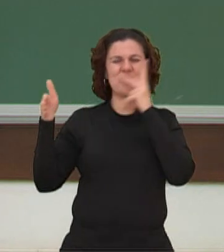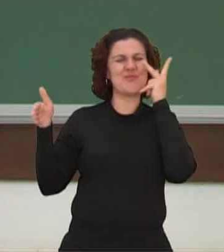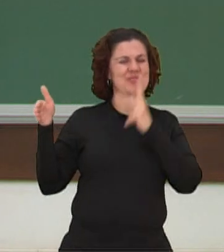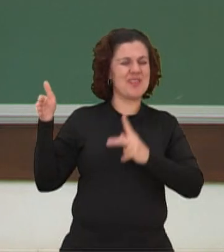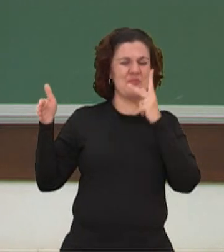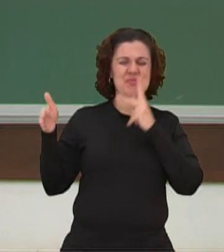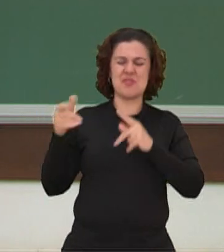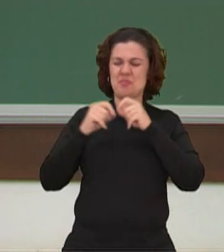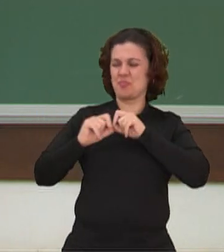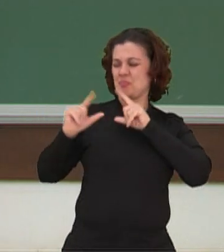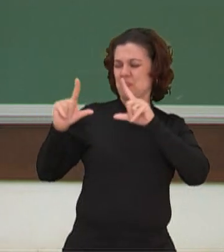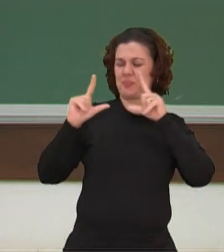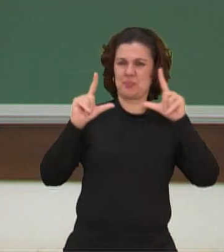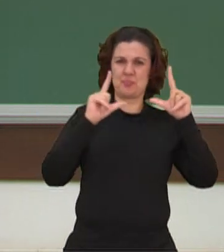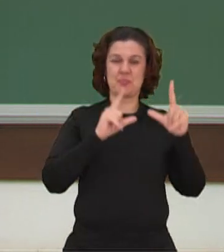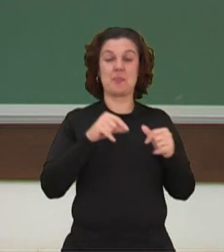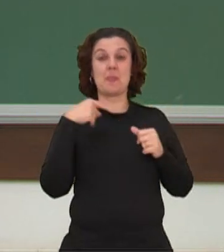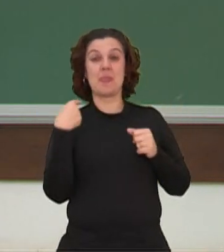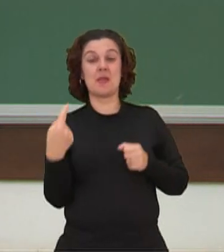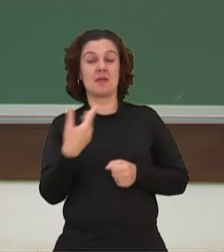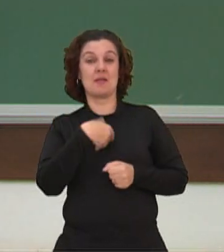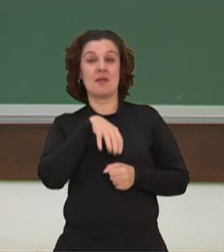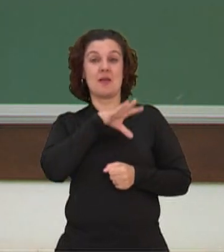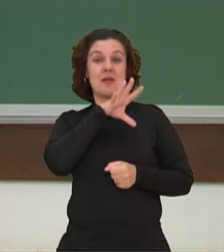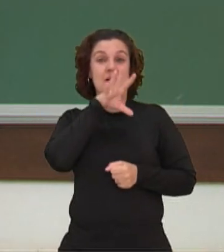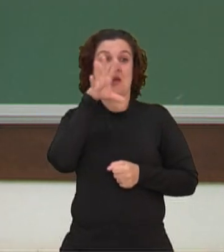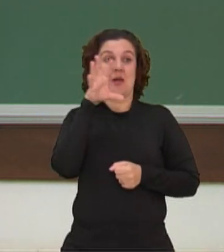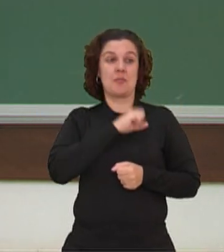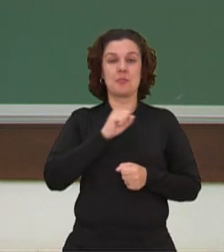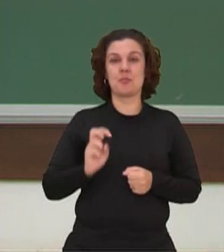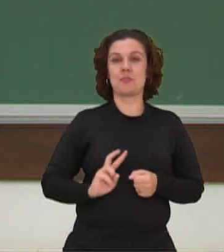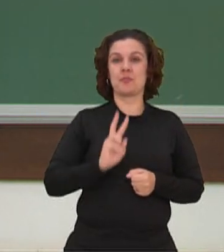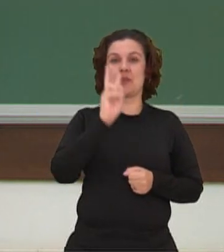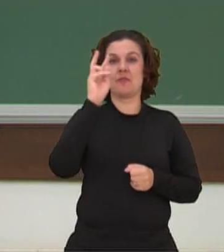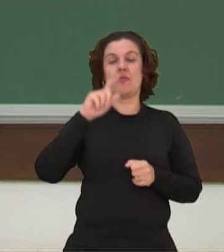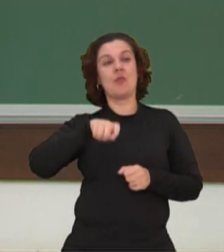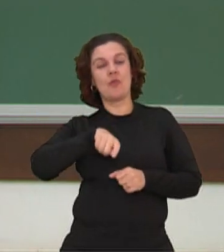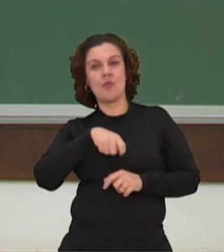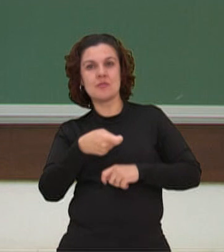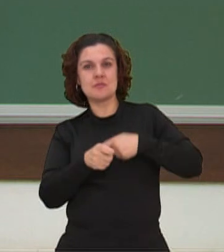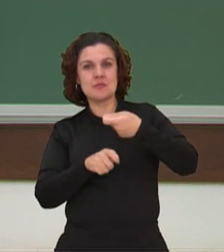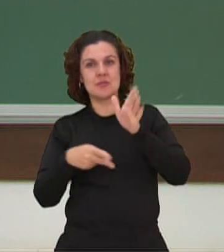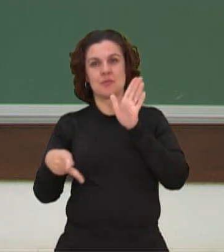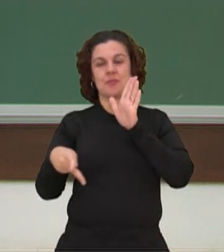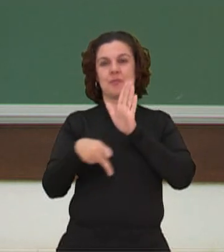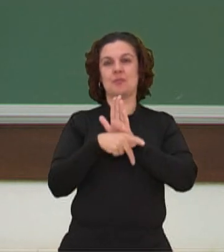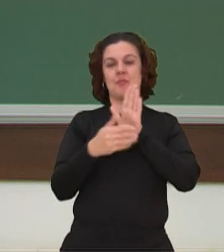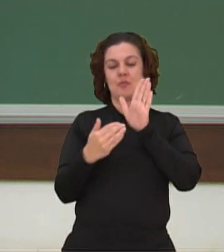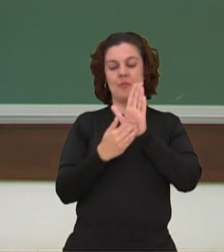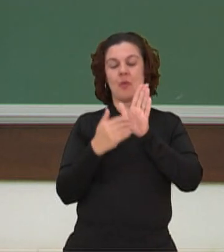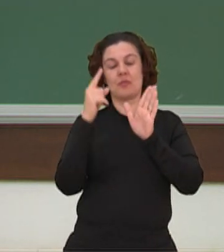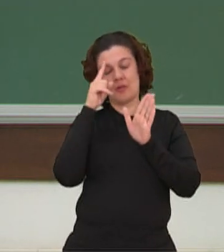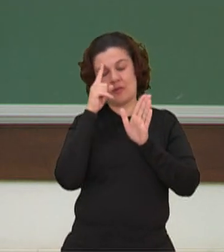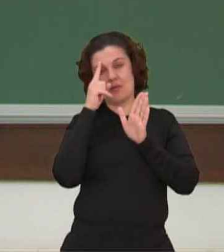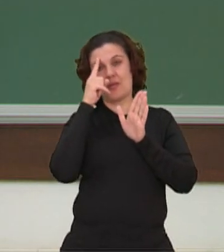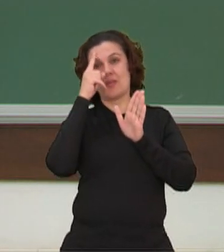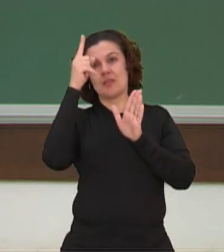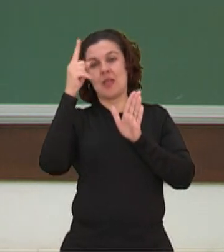em todas as imagens. Então você tem a valorização dos símbolos nacionais, criar essa ideia